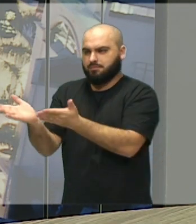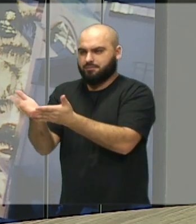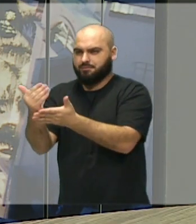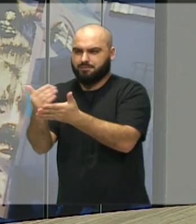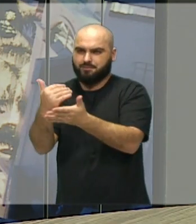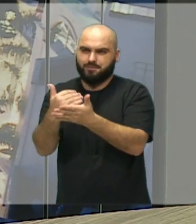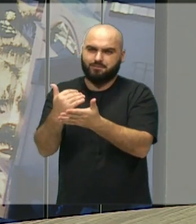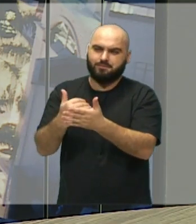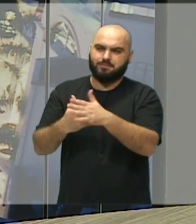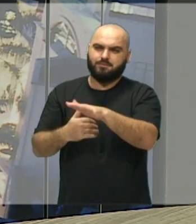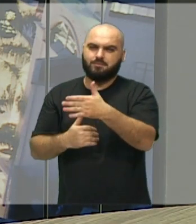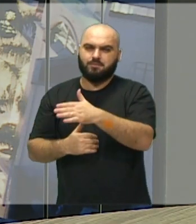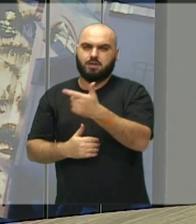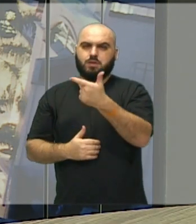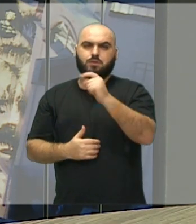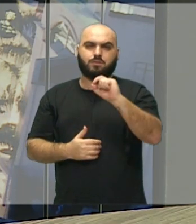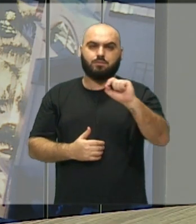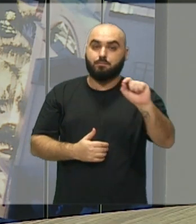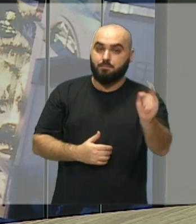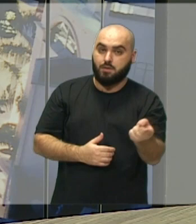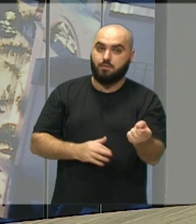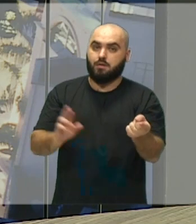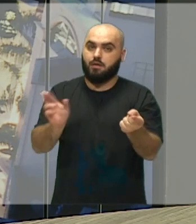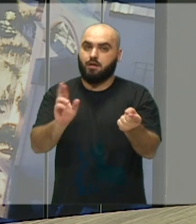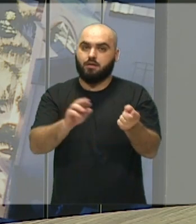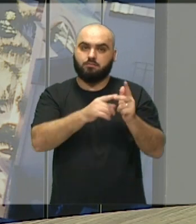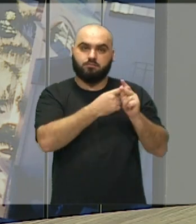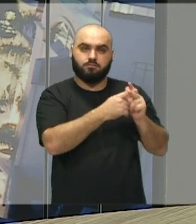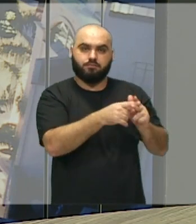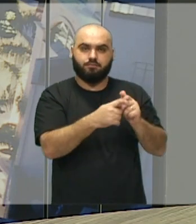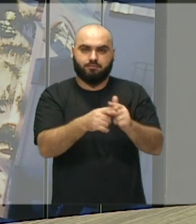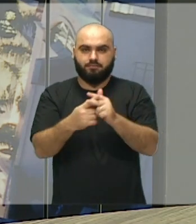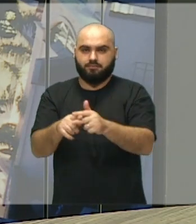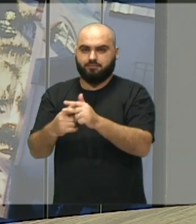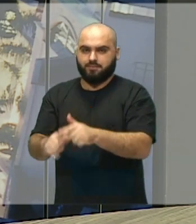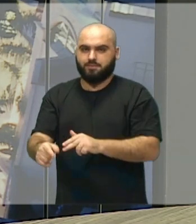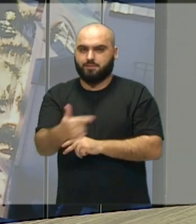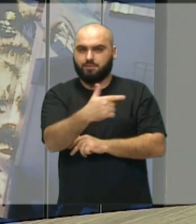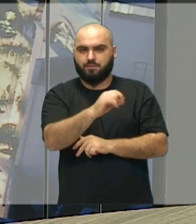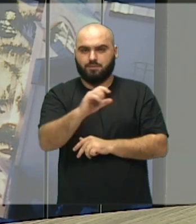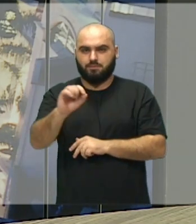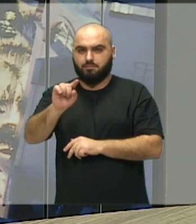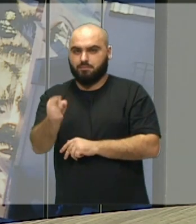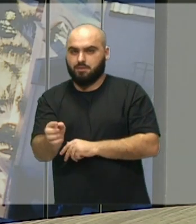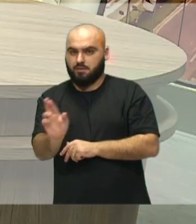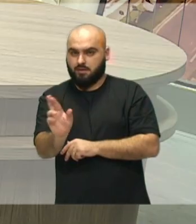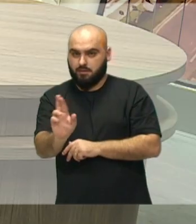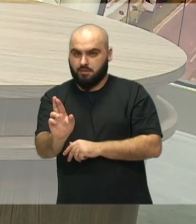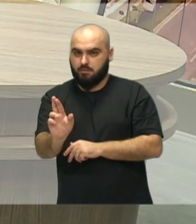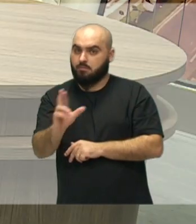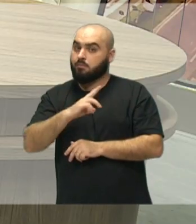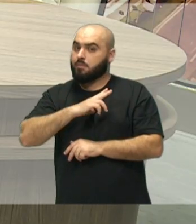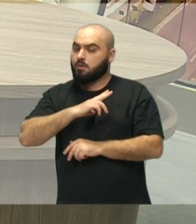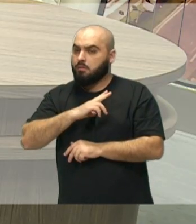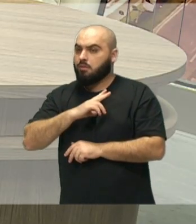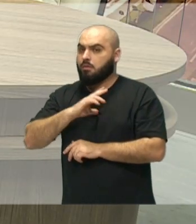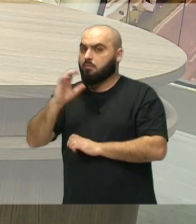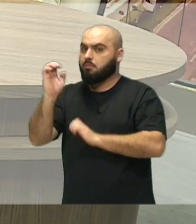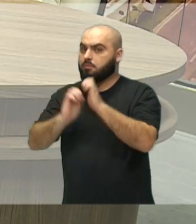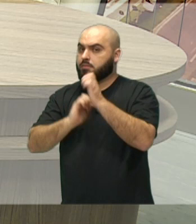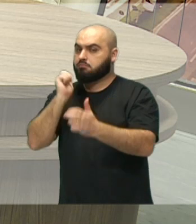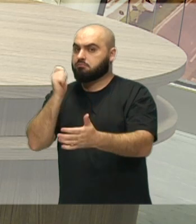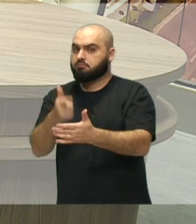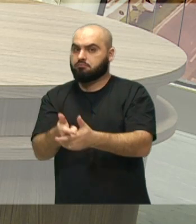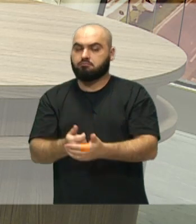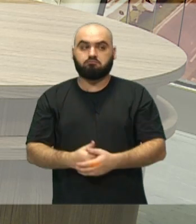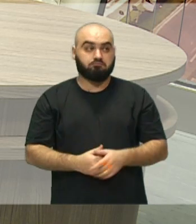torno de uns R$200 mil para a manutenção desse projeto, de captação nossa, a parte para ajudar a manter vocês isso têm, também.